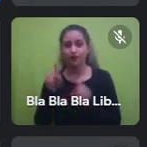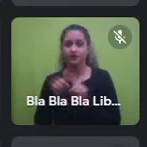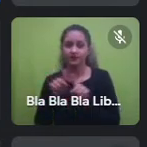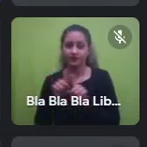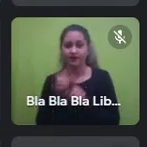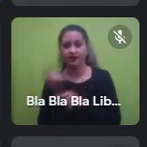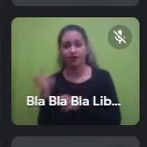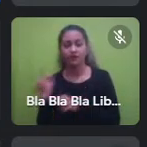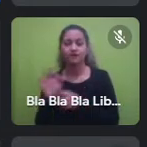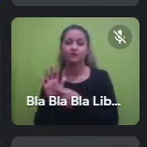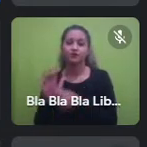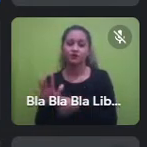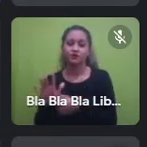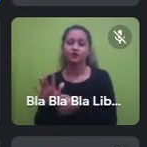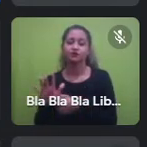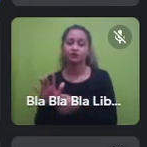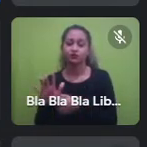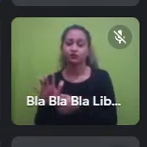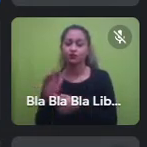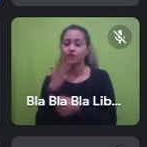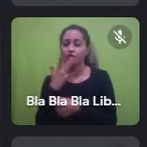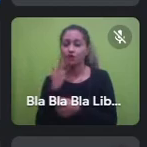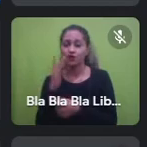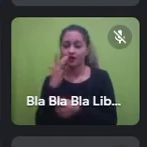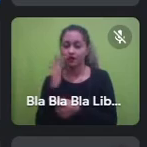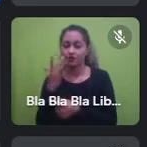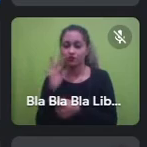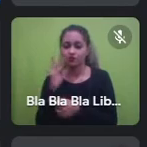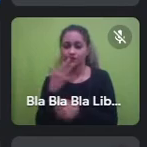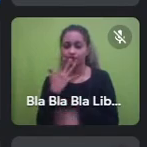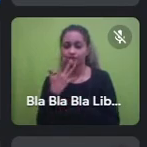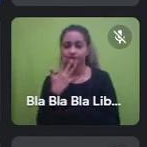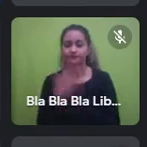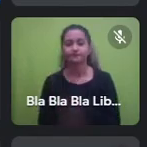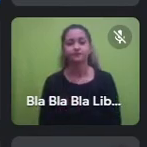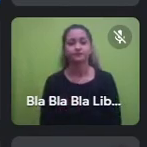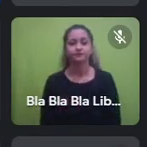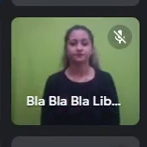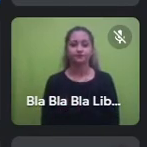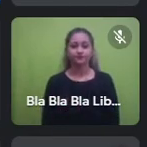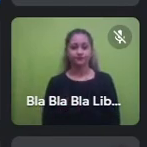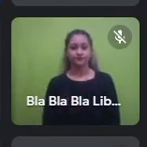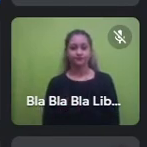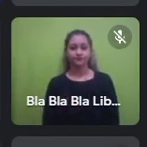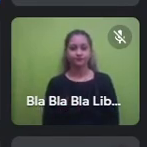e área renal apresentando esse aspecto dourado, né? Pode passar.